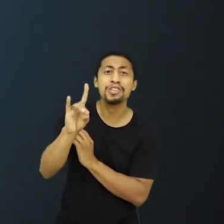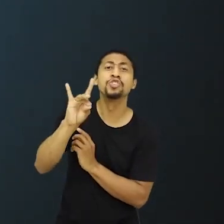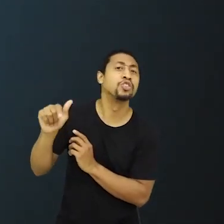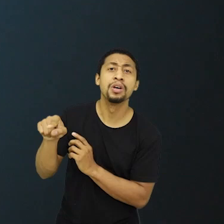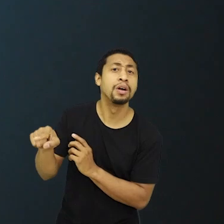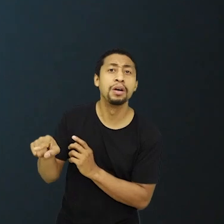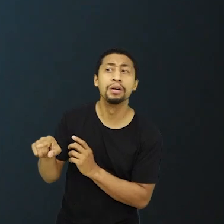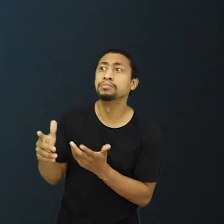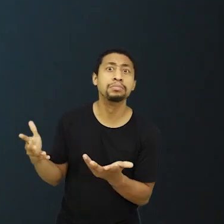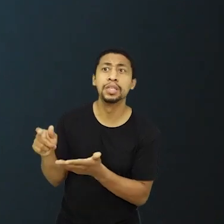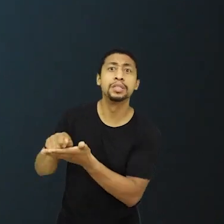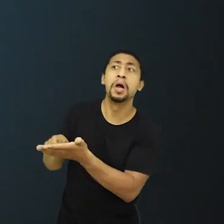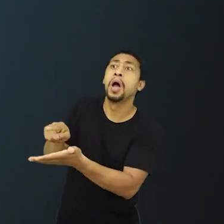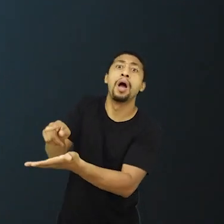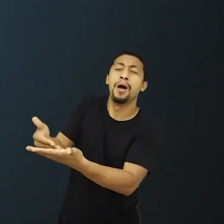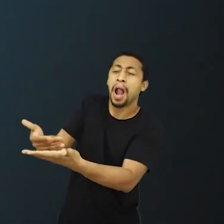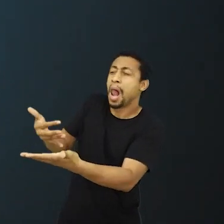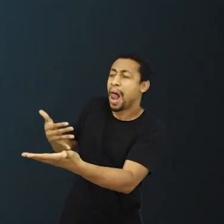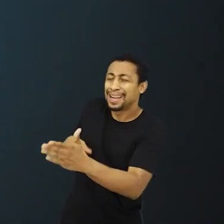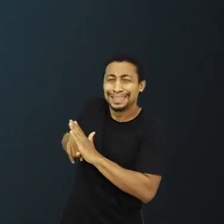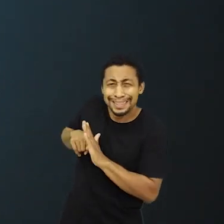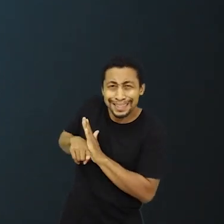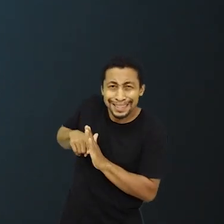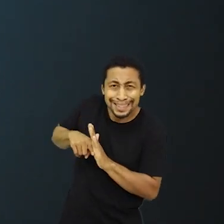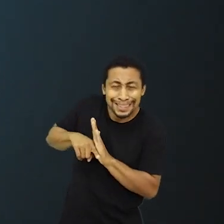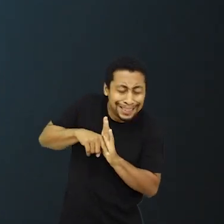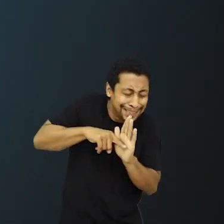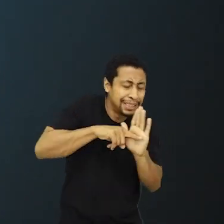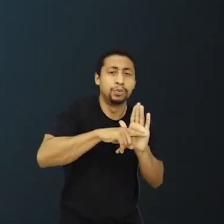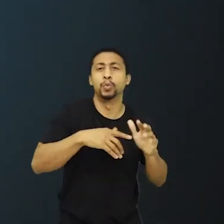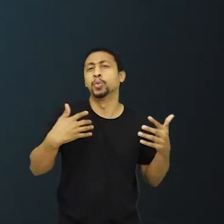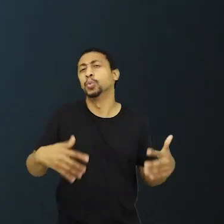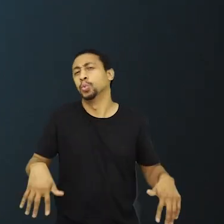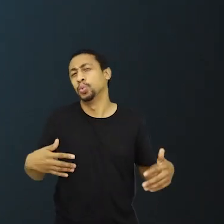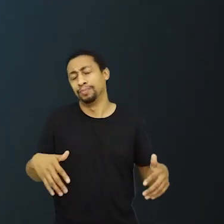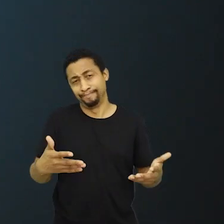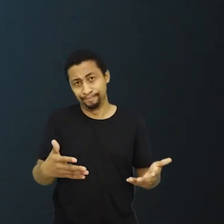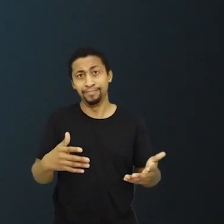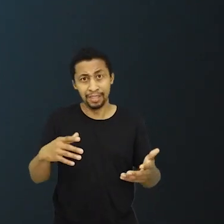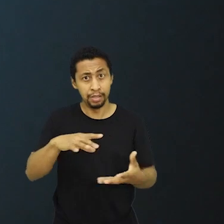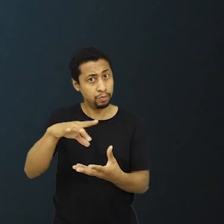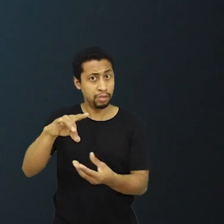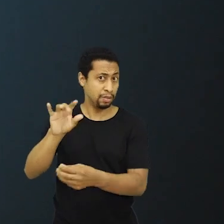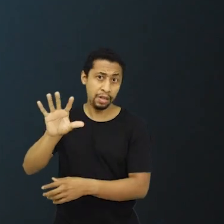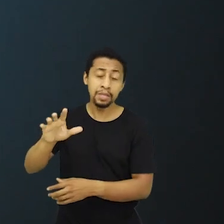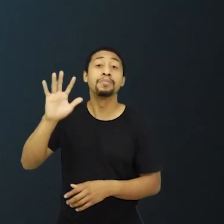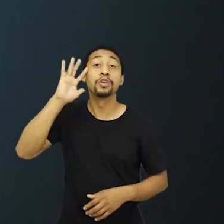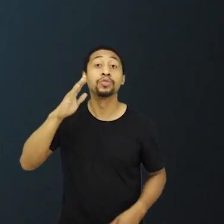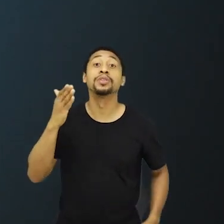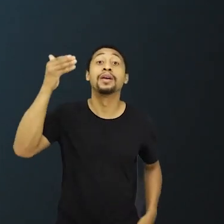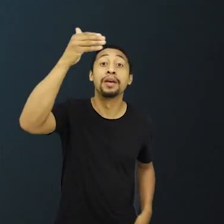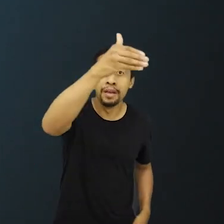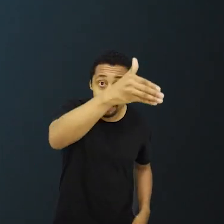e enfim. Então essa pesquisa, a democratização é isso, entre você ir até o acervo do